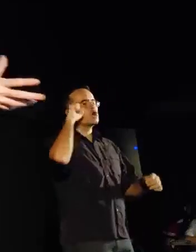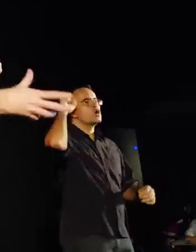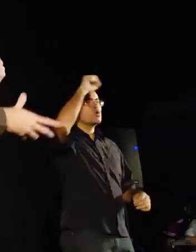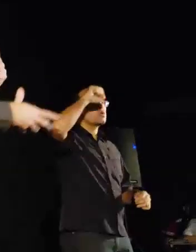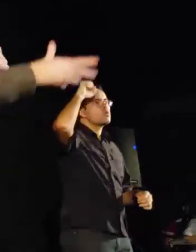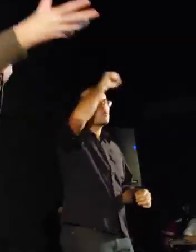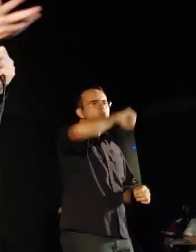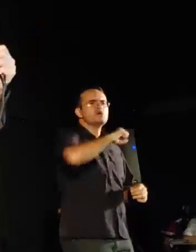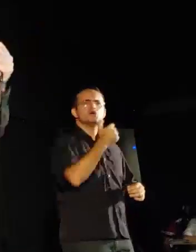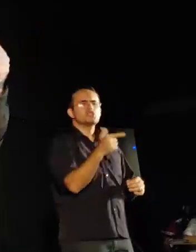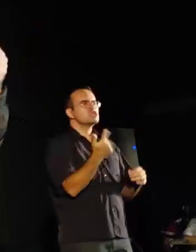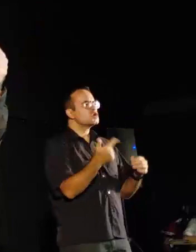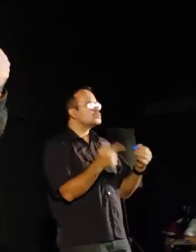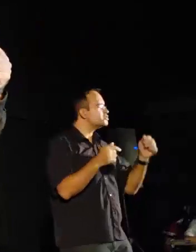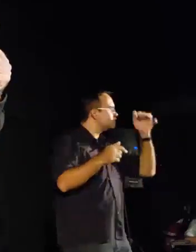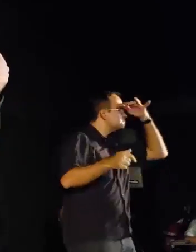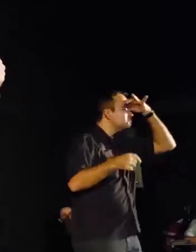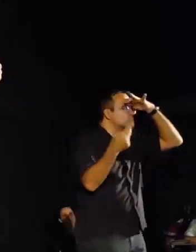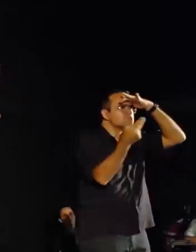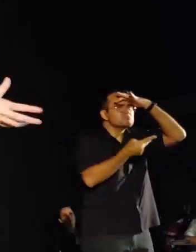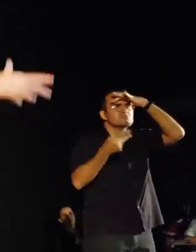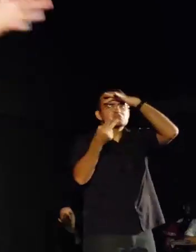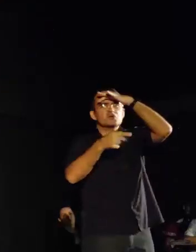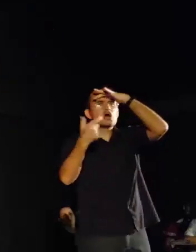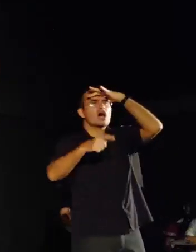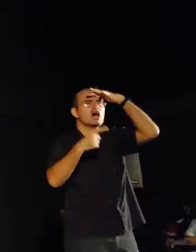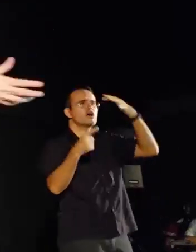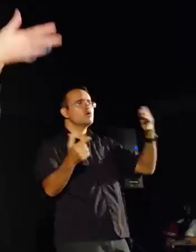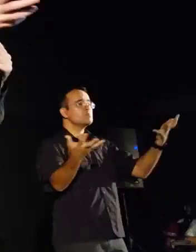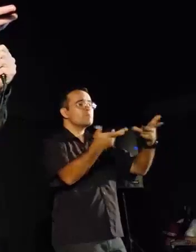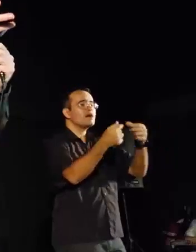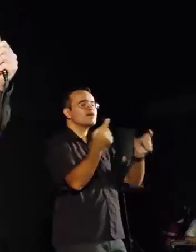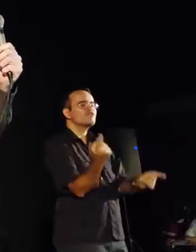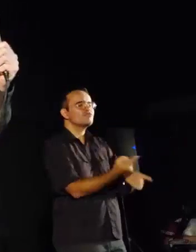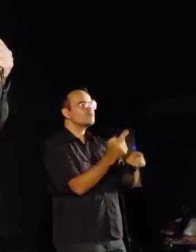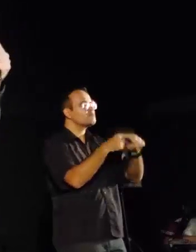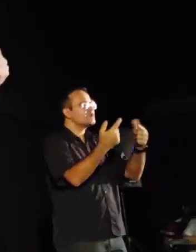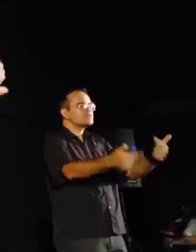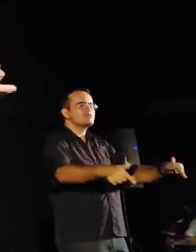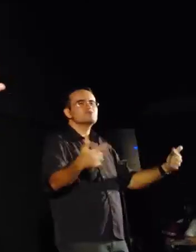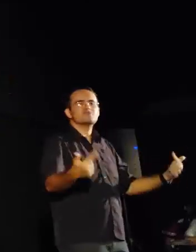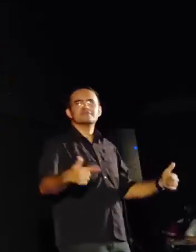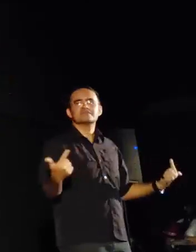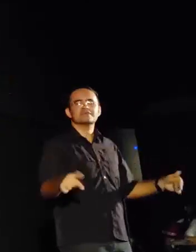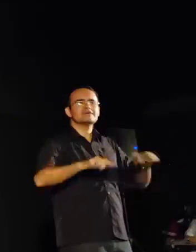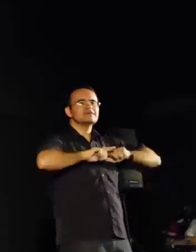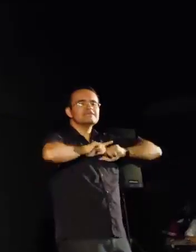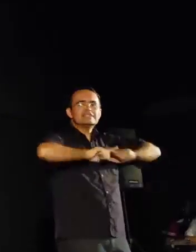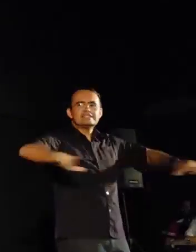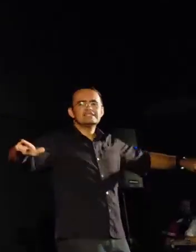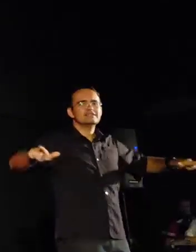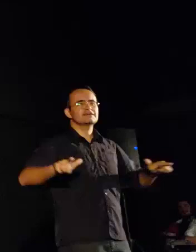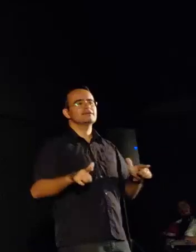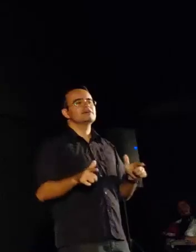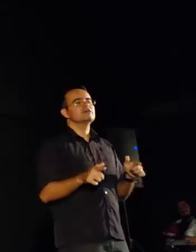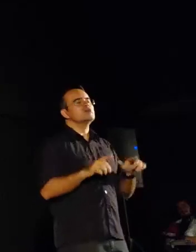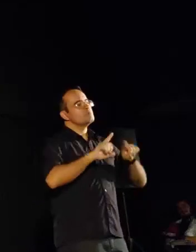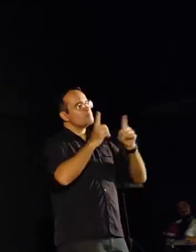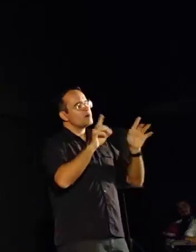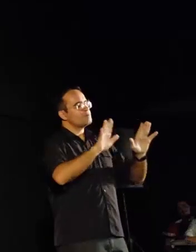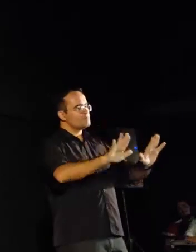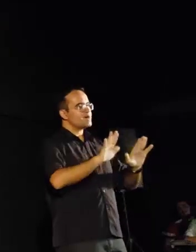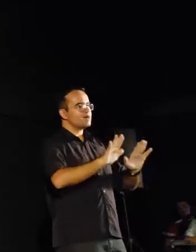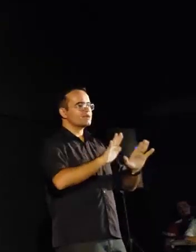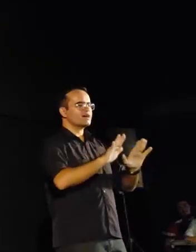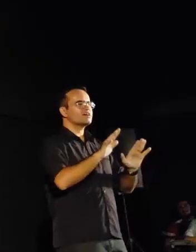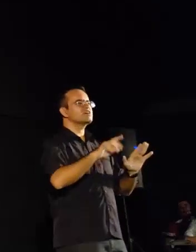queria encontrar, mas onde está? Não fala. Seria maravilhoso, mas cadê? Não estou vendo ninguém. Não, mas espera aí, vocês